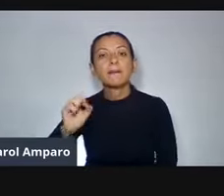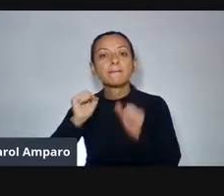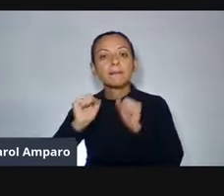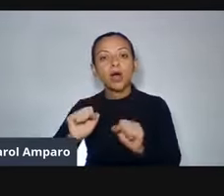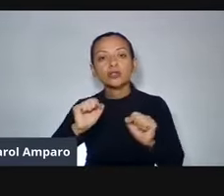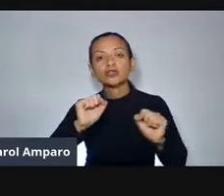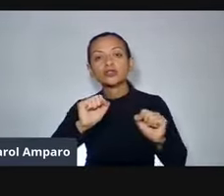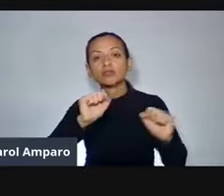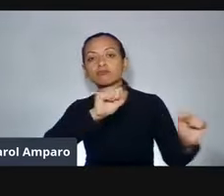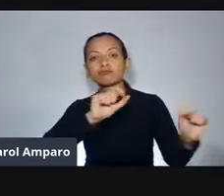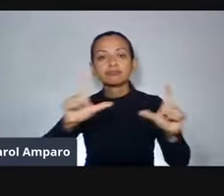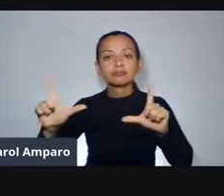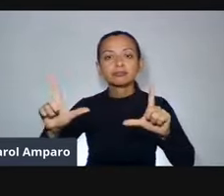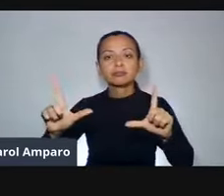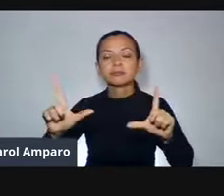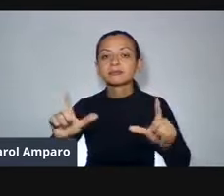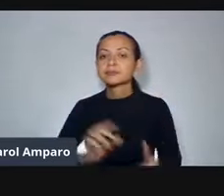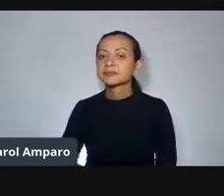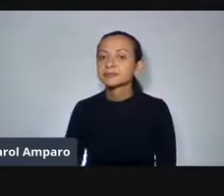o material que eu deixei para você?